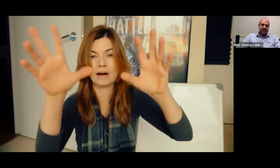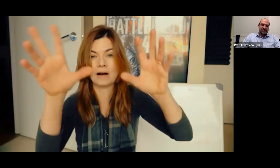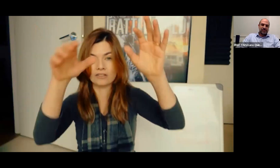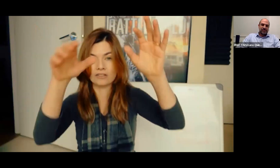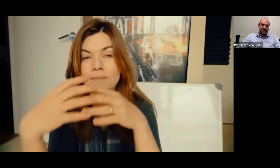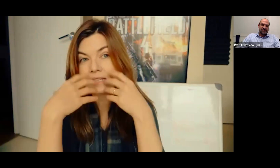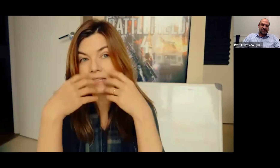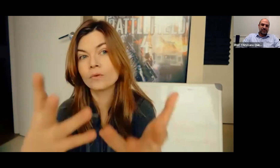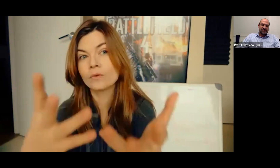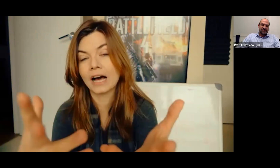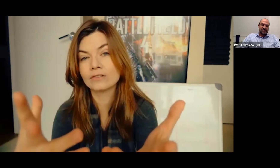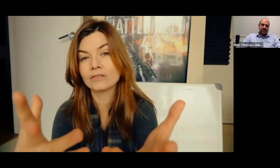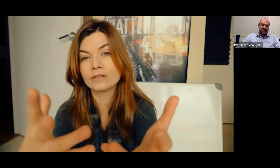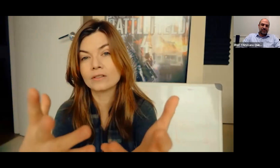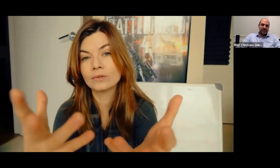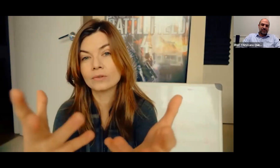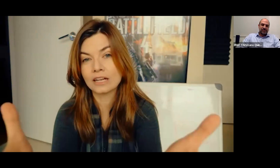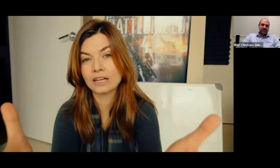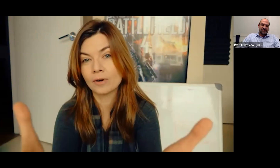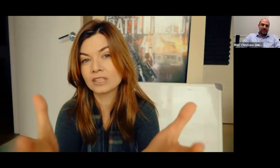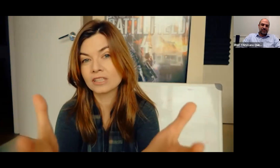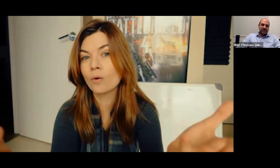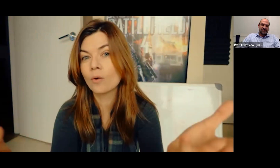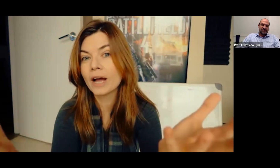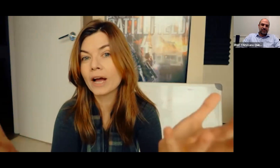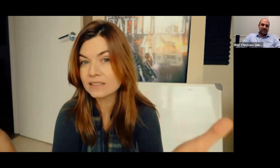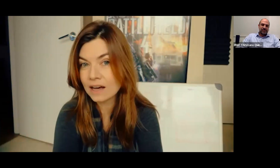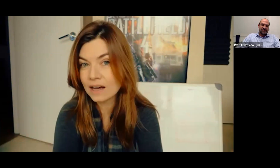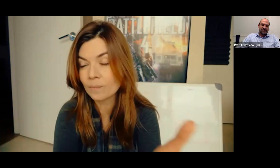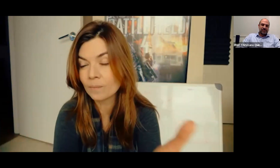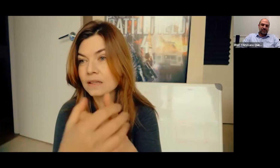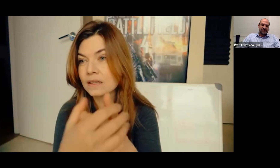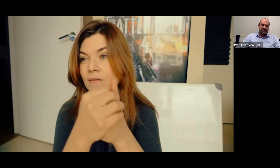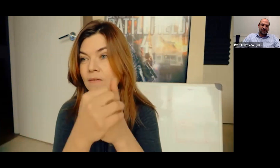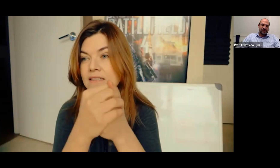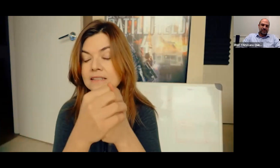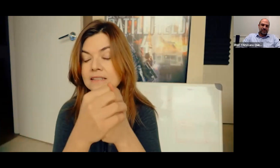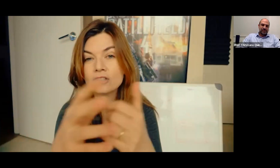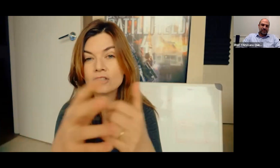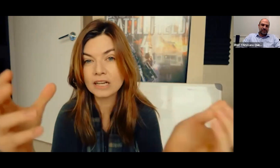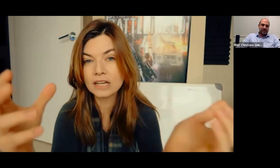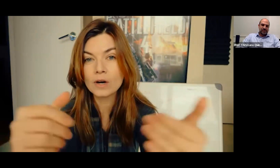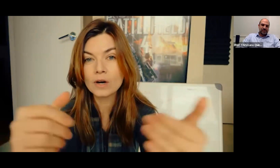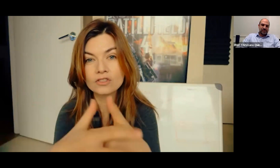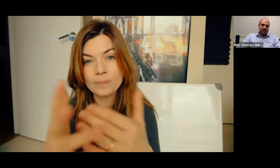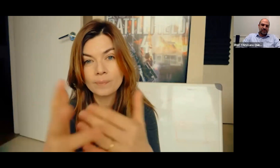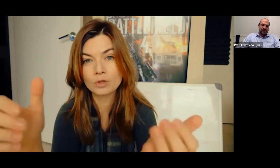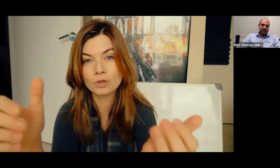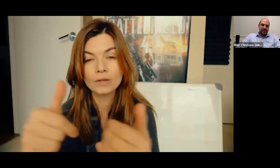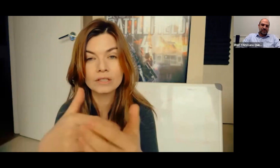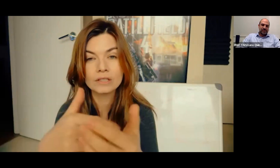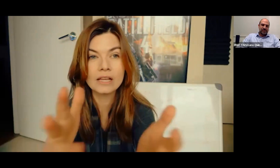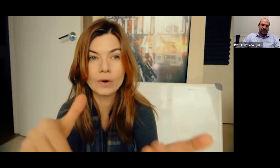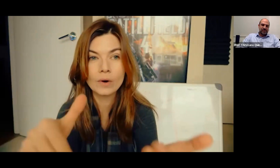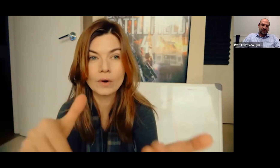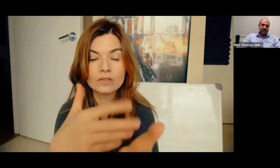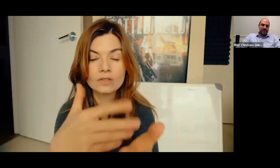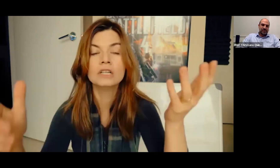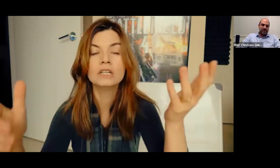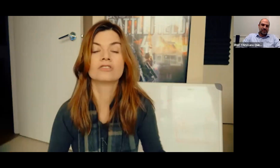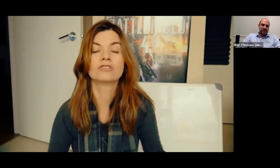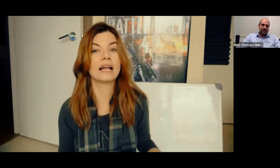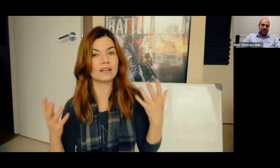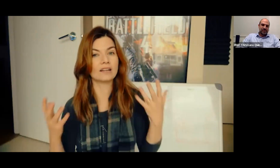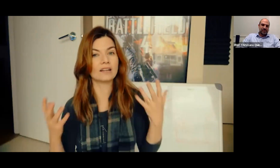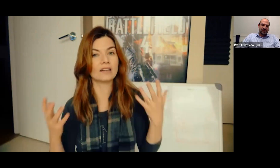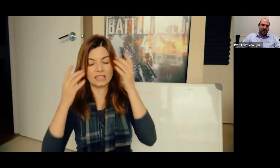as imagens. Mas em alguns casos, esse contraste pode trazer alguma reação, então eles se certificam antes de que a pessoa não tem nenhum risco